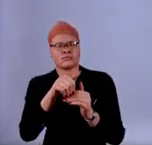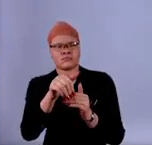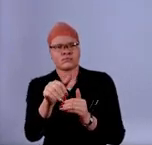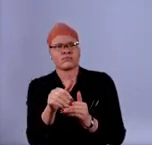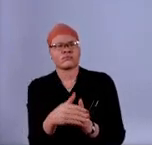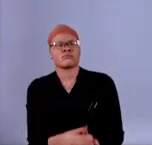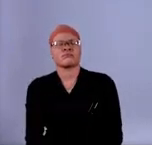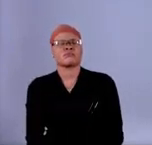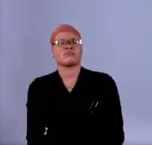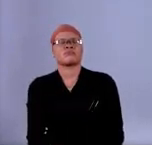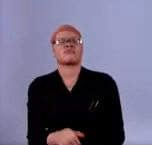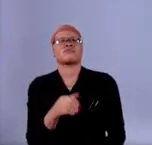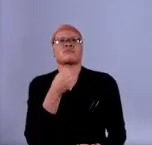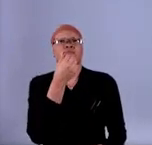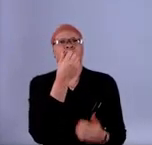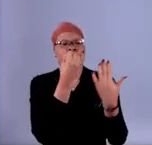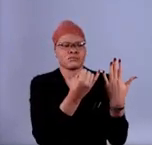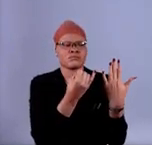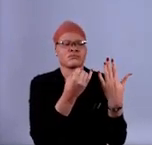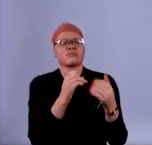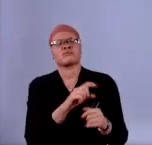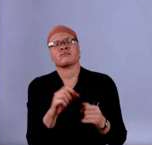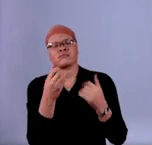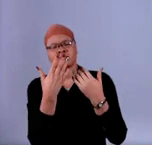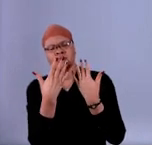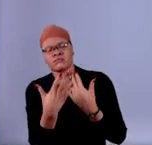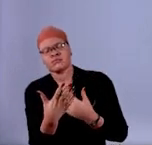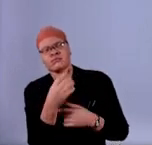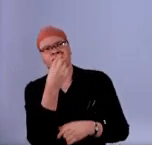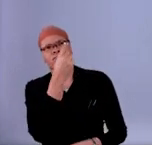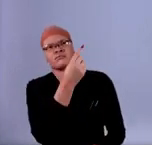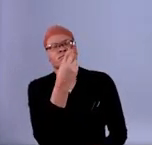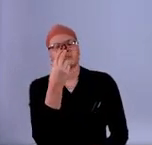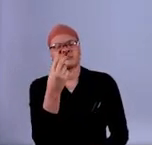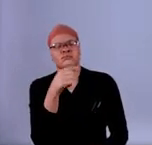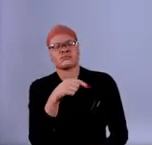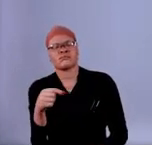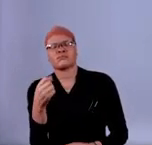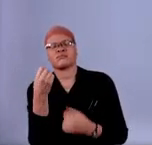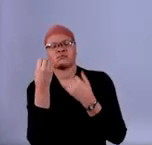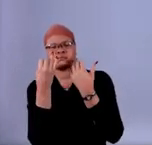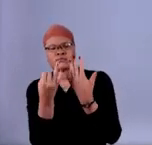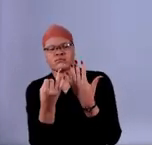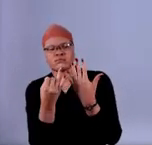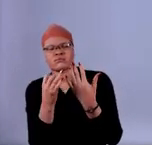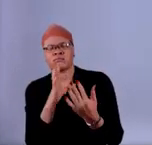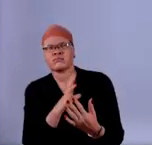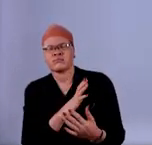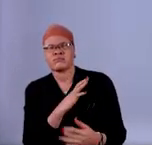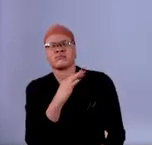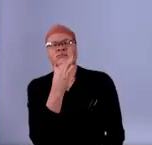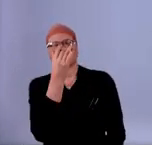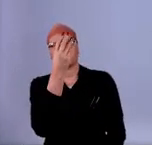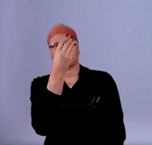e continuando as frações 7 sobre cinco e dose sobre sete tem os